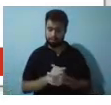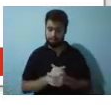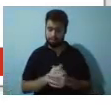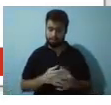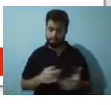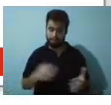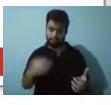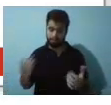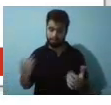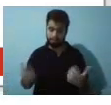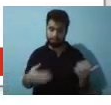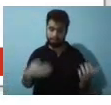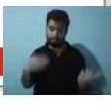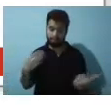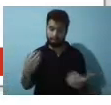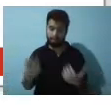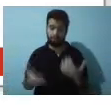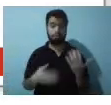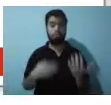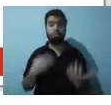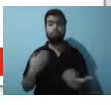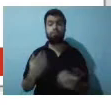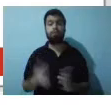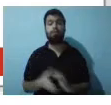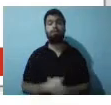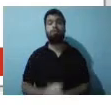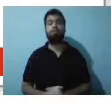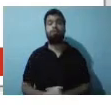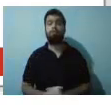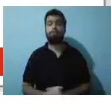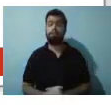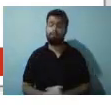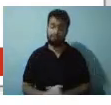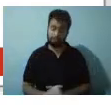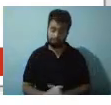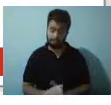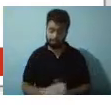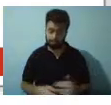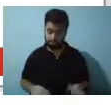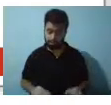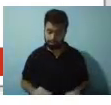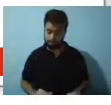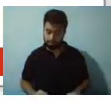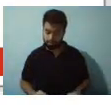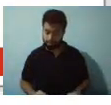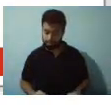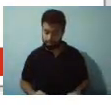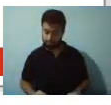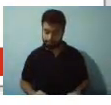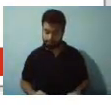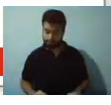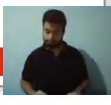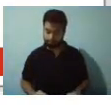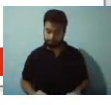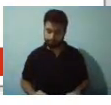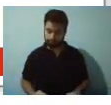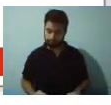E muitas das vezes acontece a questão do discurso com teor xenofóbico, né? Infelizmente. Tá